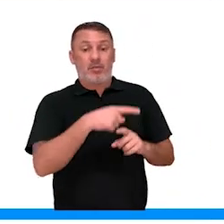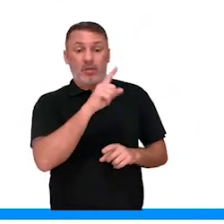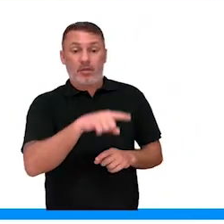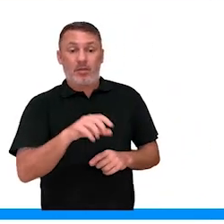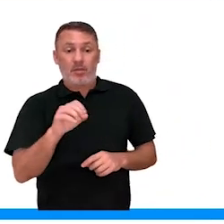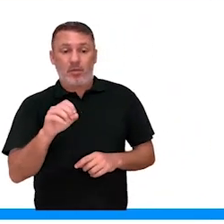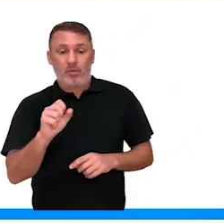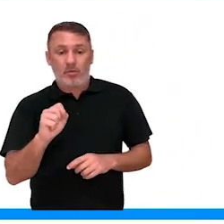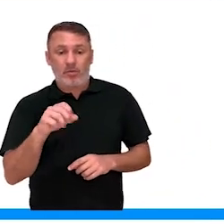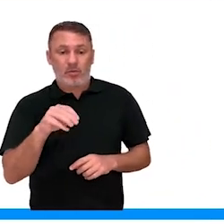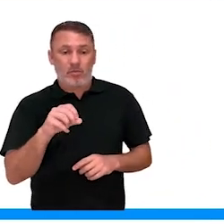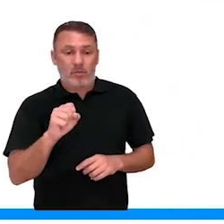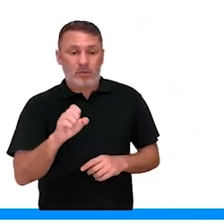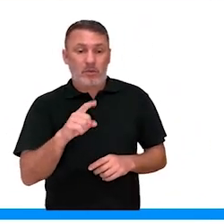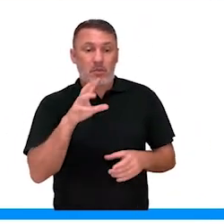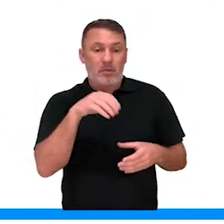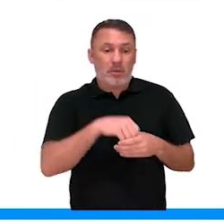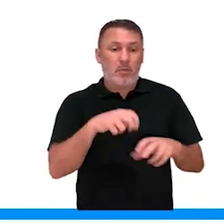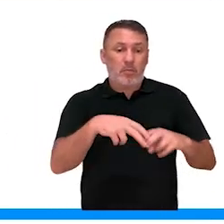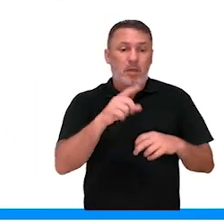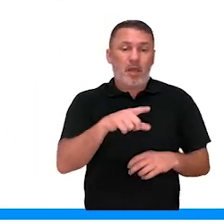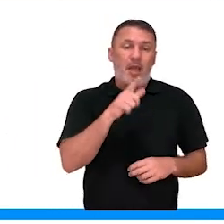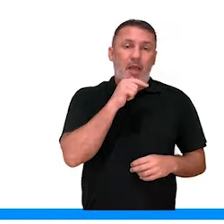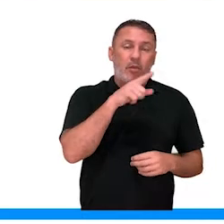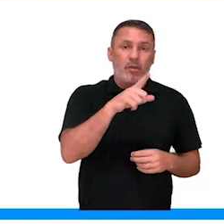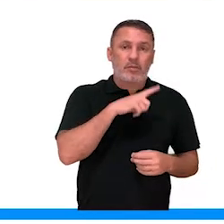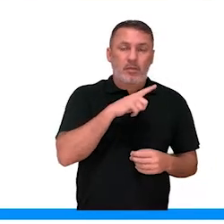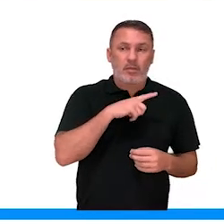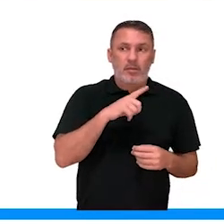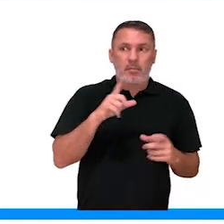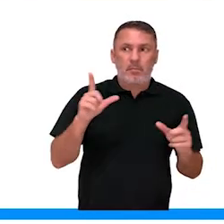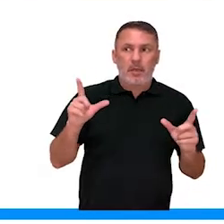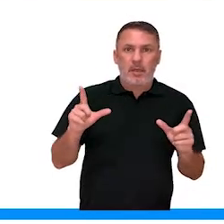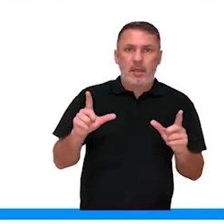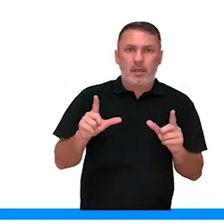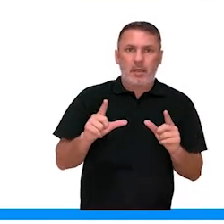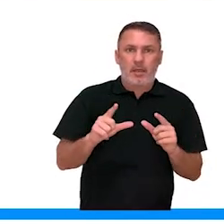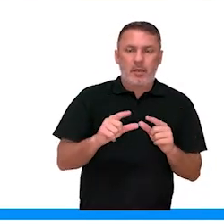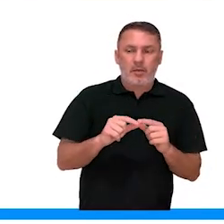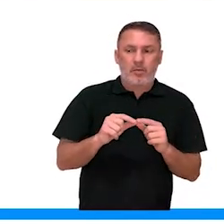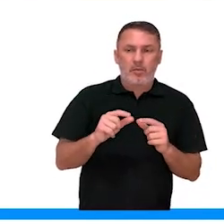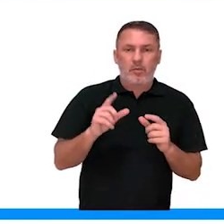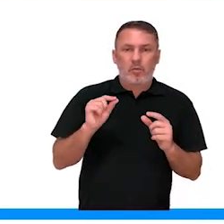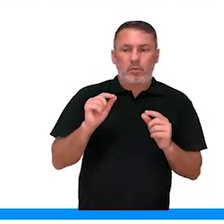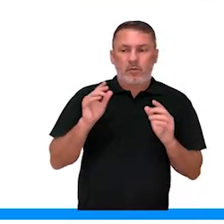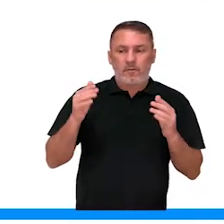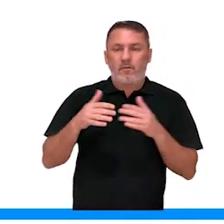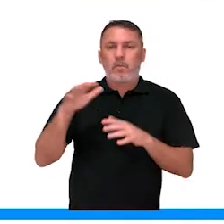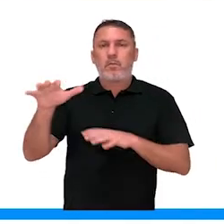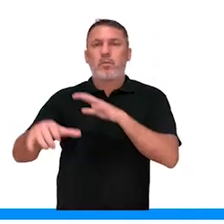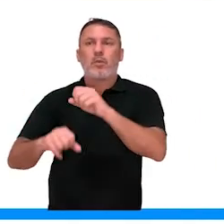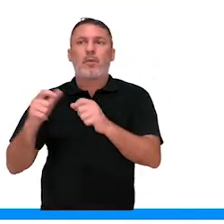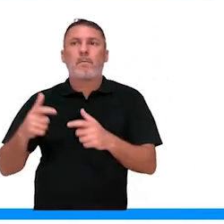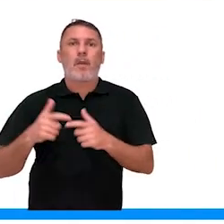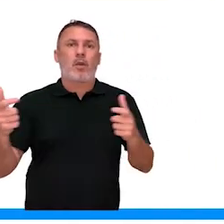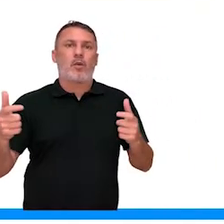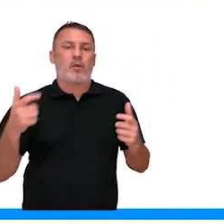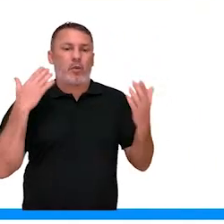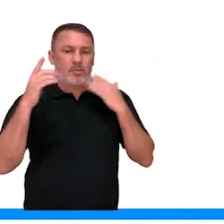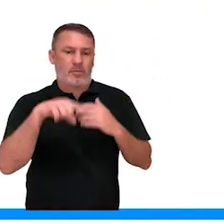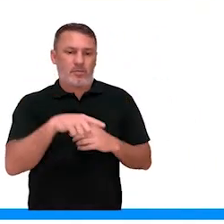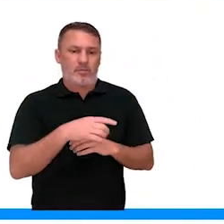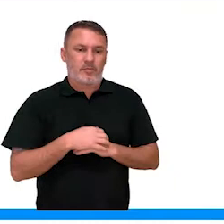osmose, o que ela faz? Ela sai do meio de menor concentração e ela busca o meio de